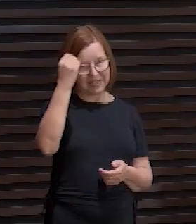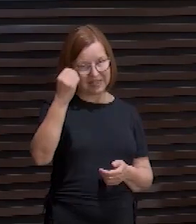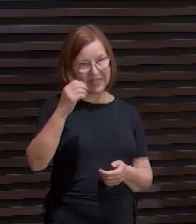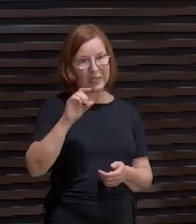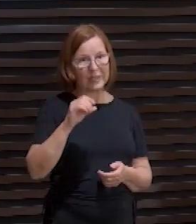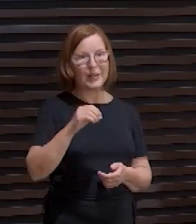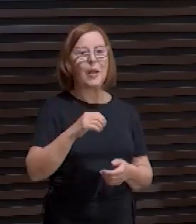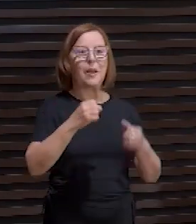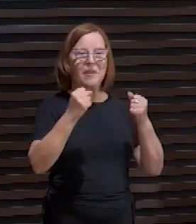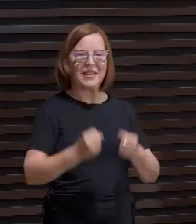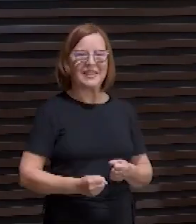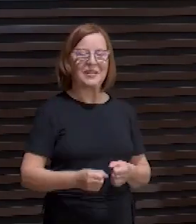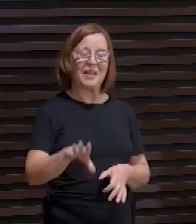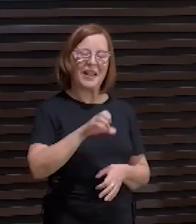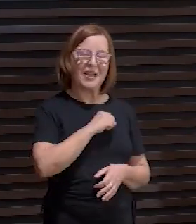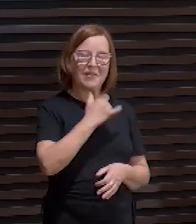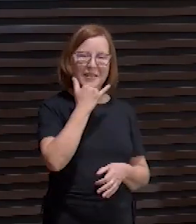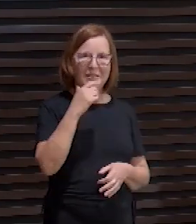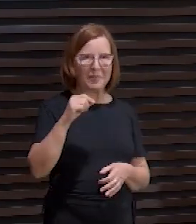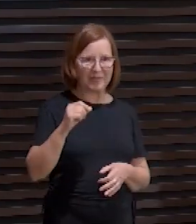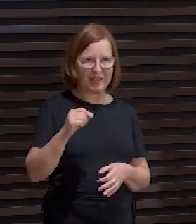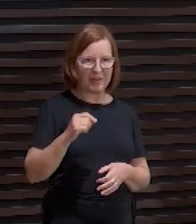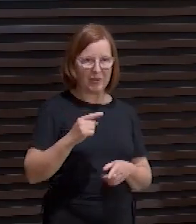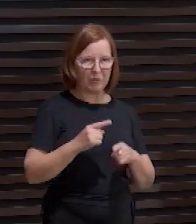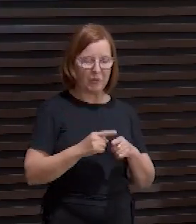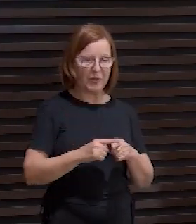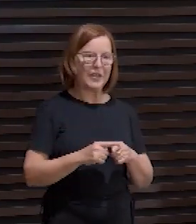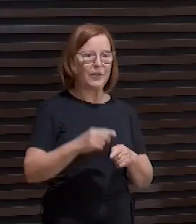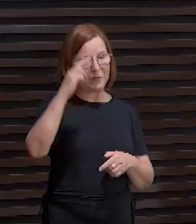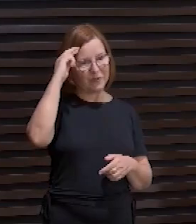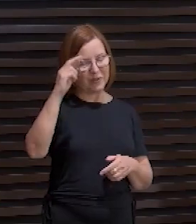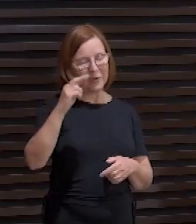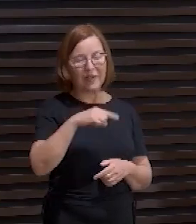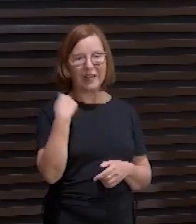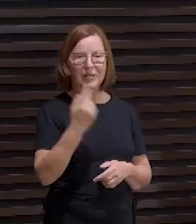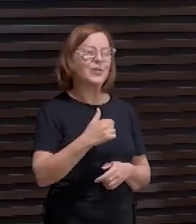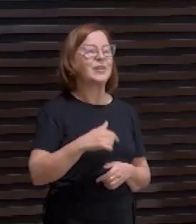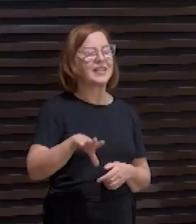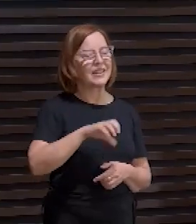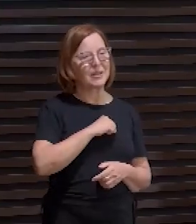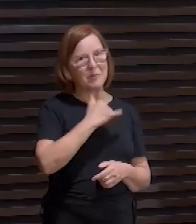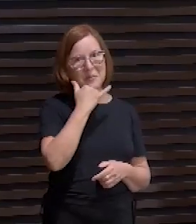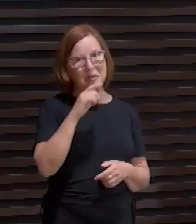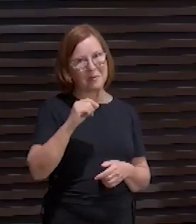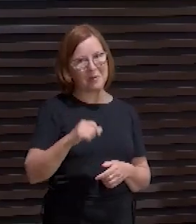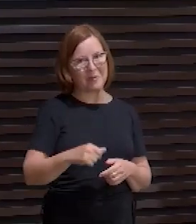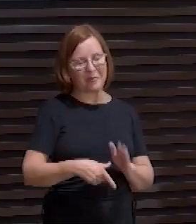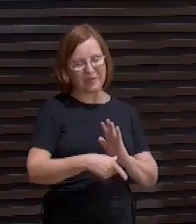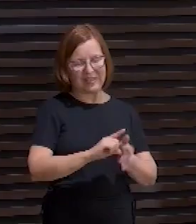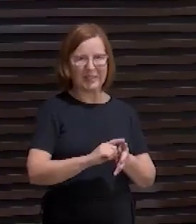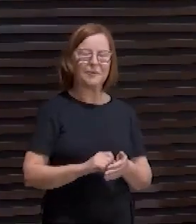fomos amados e perdoados quando éramos pecadores. Abra sua Bíblia em Romanos 5, 8.